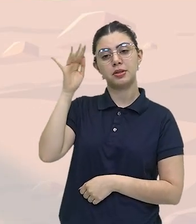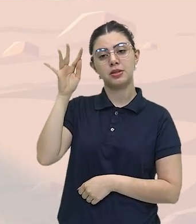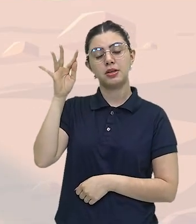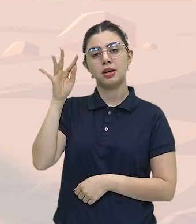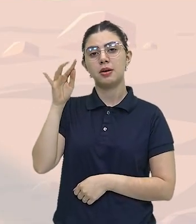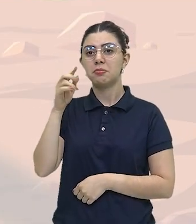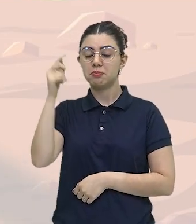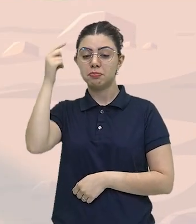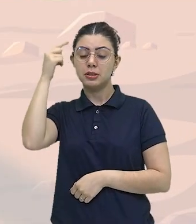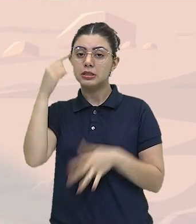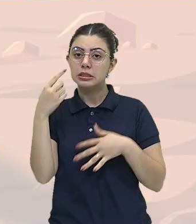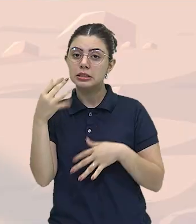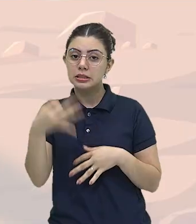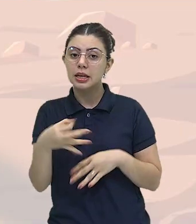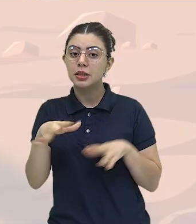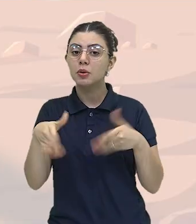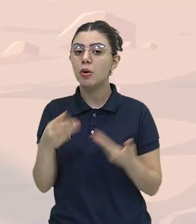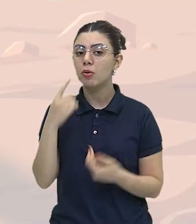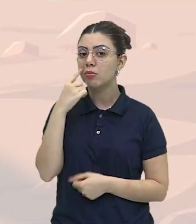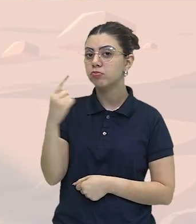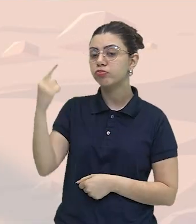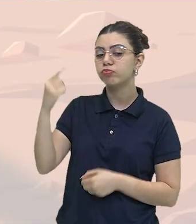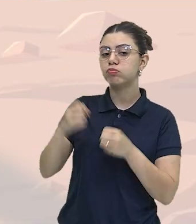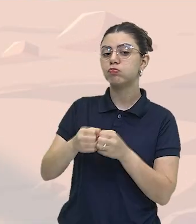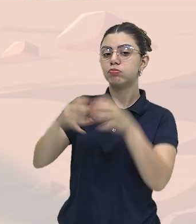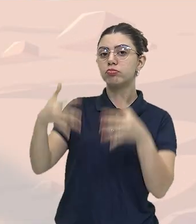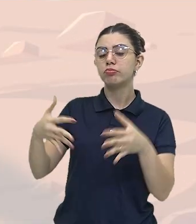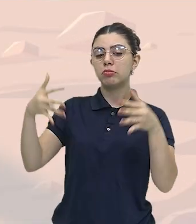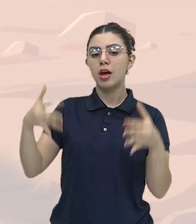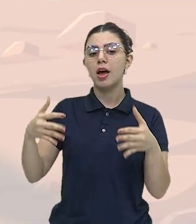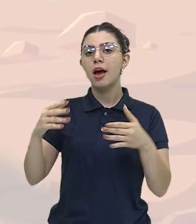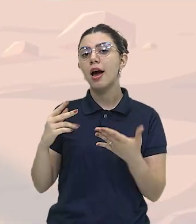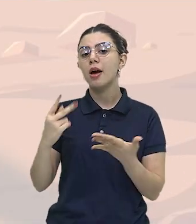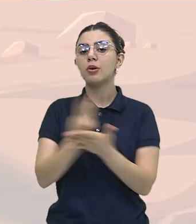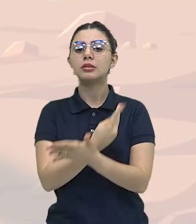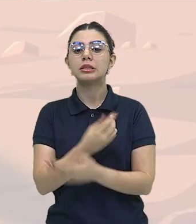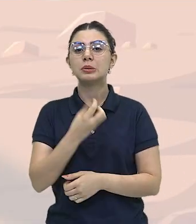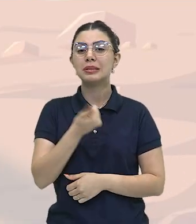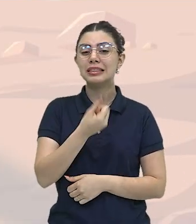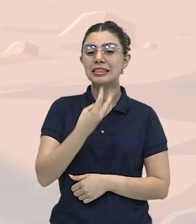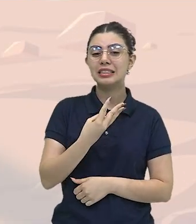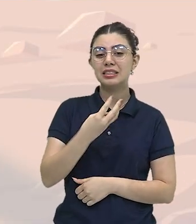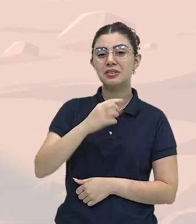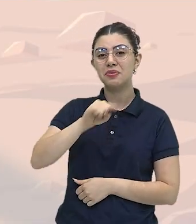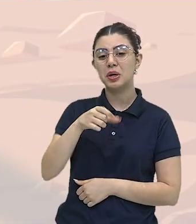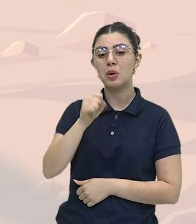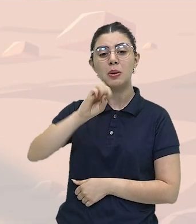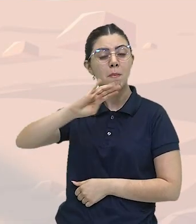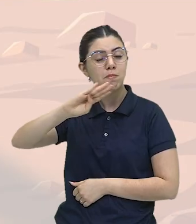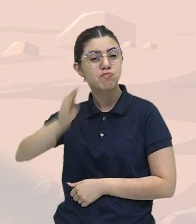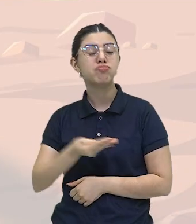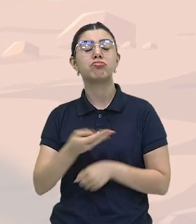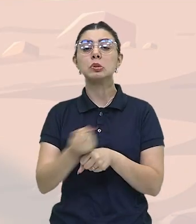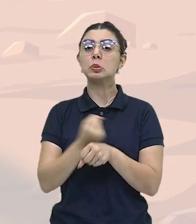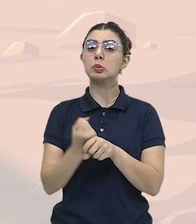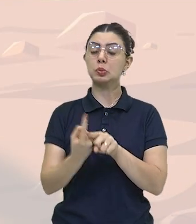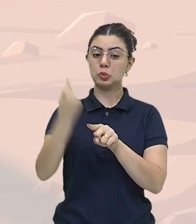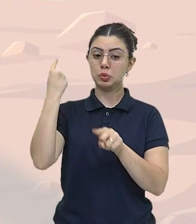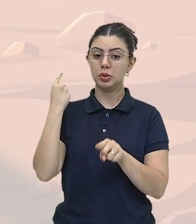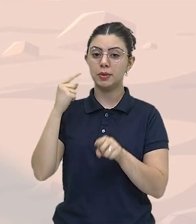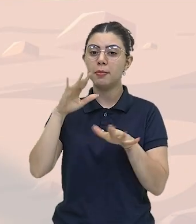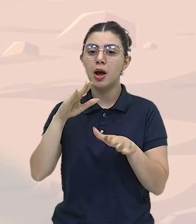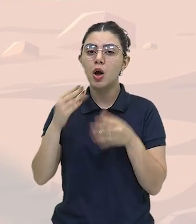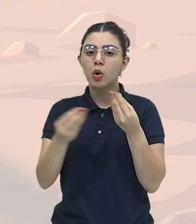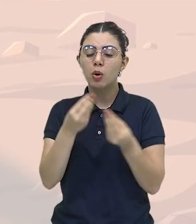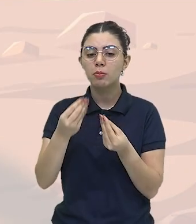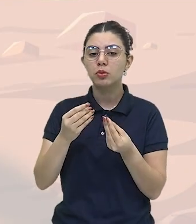Big Bang, e o Big Bang ocorreu há 13,8 bilhões de anos atrás. Bom, tudo começou num